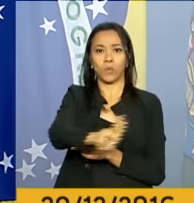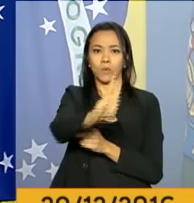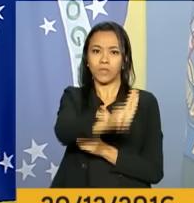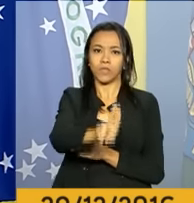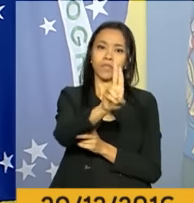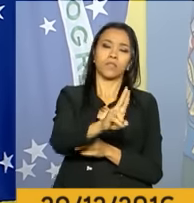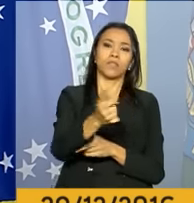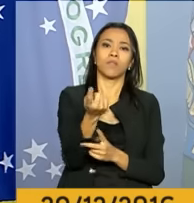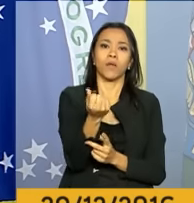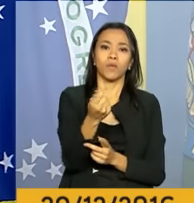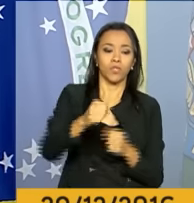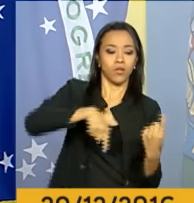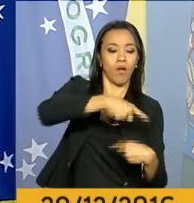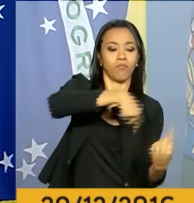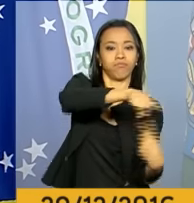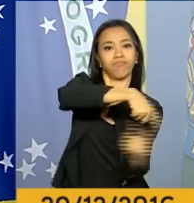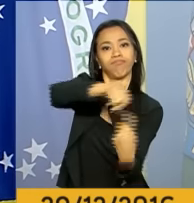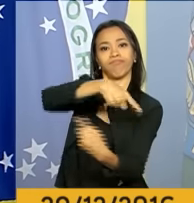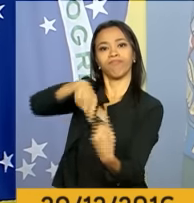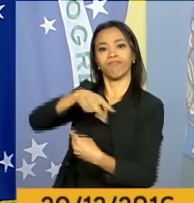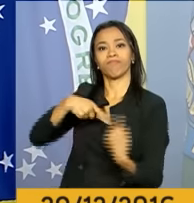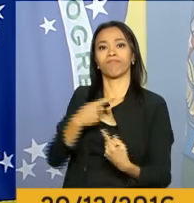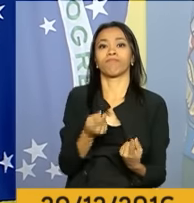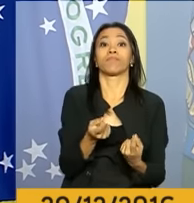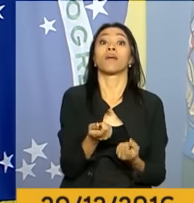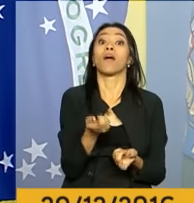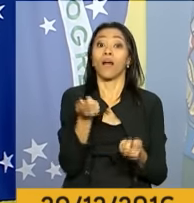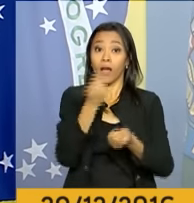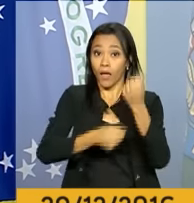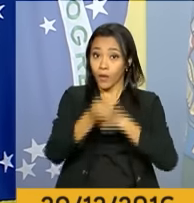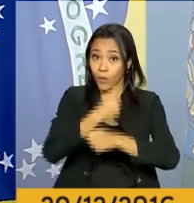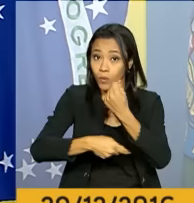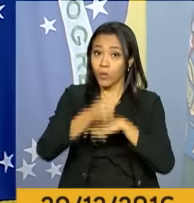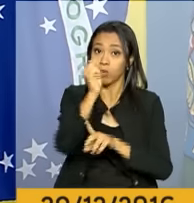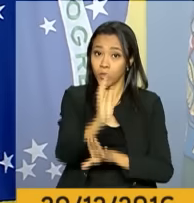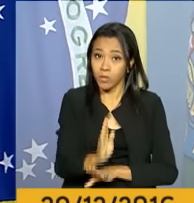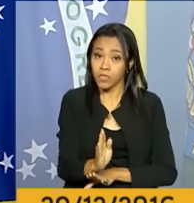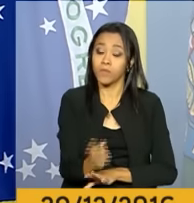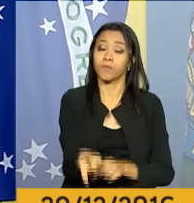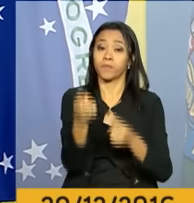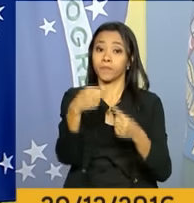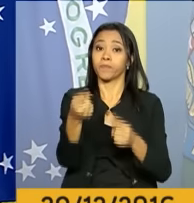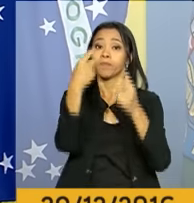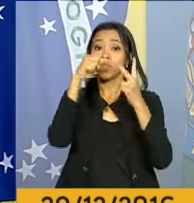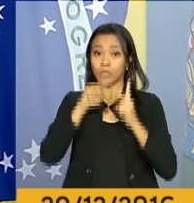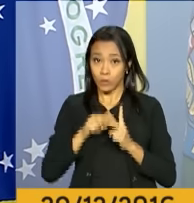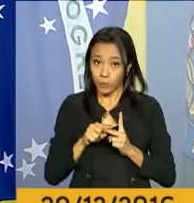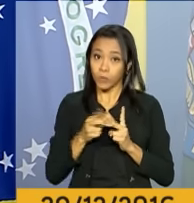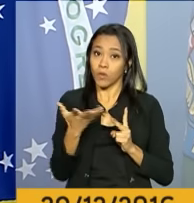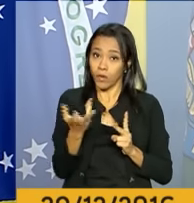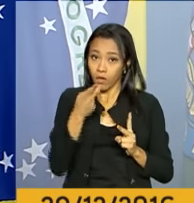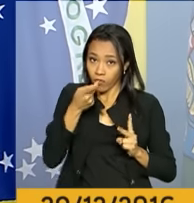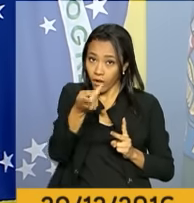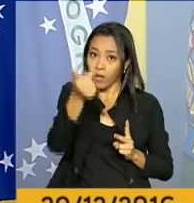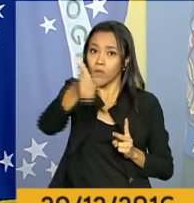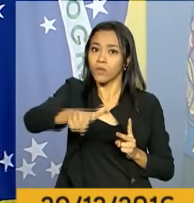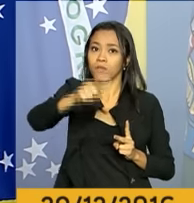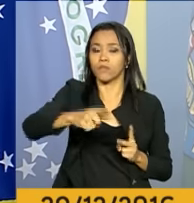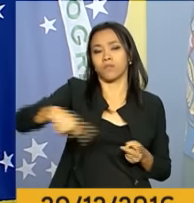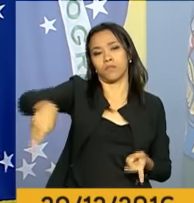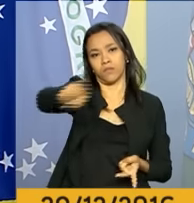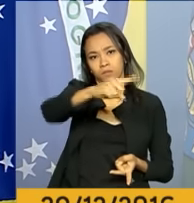a economia brasileira em segundo lugar eu quero também ressaltar mais uma